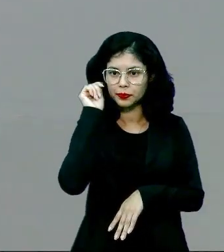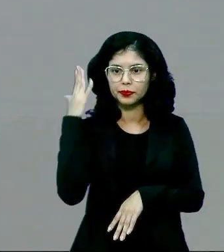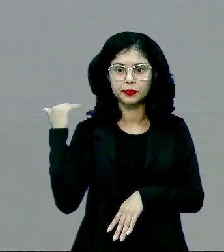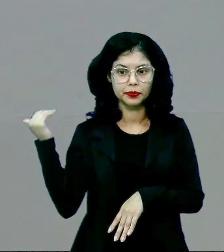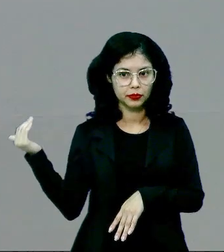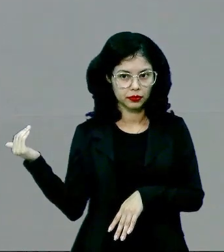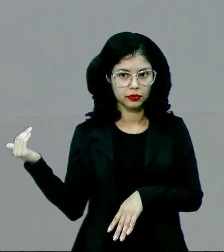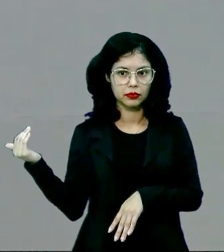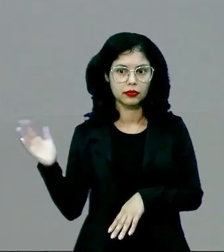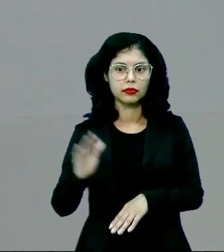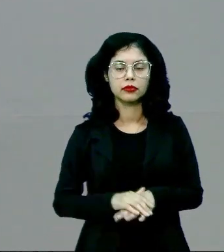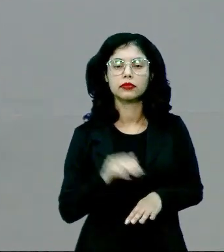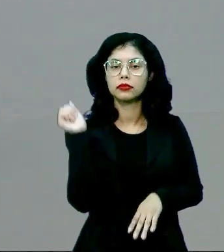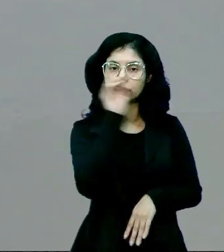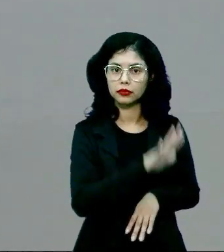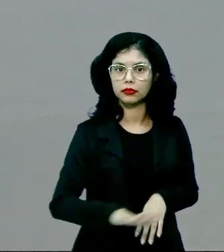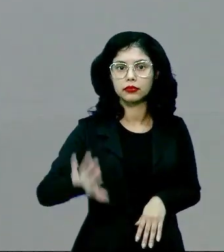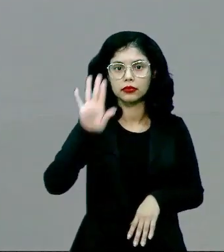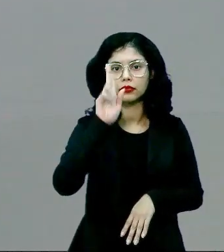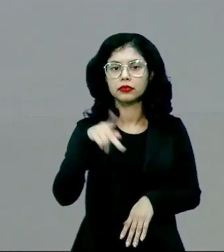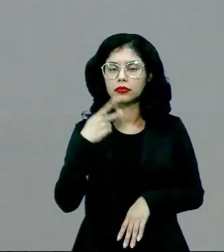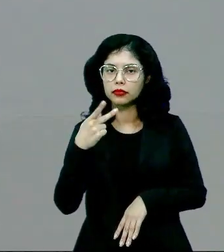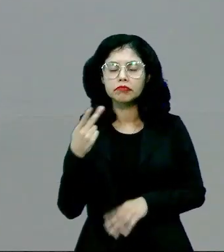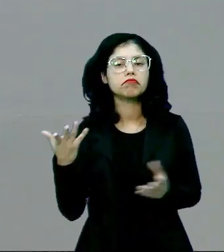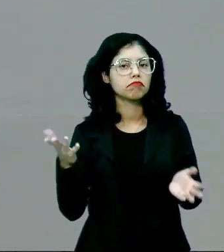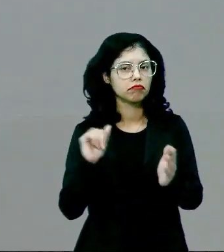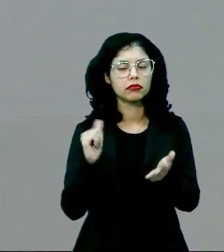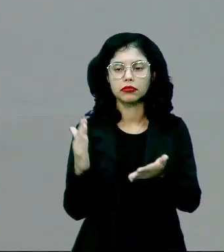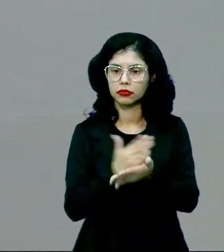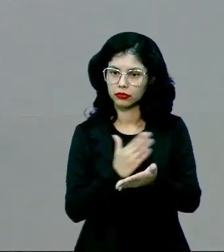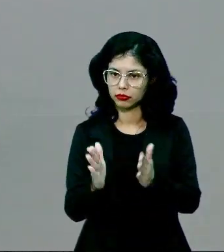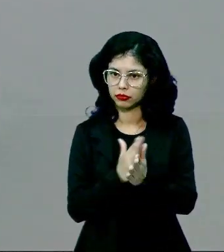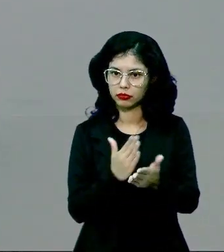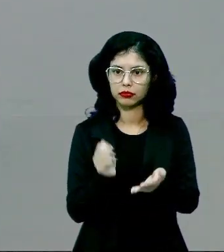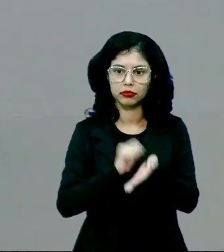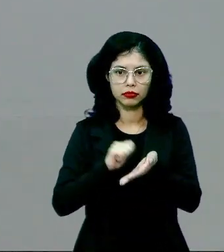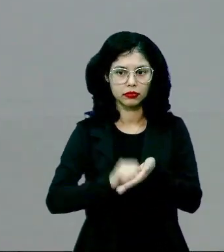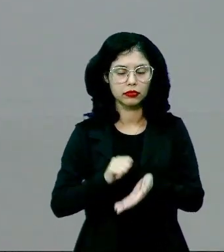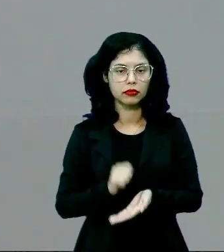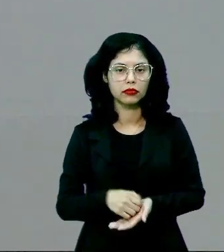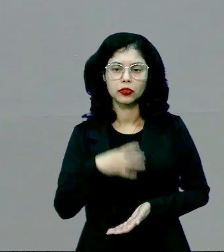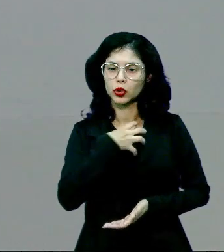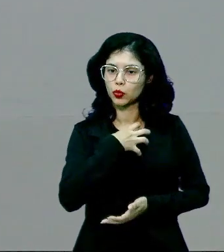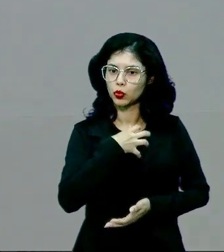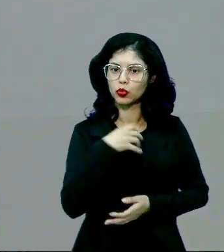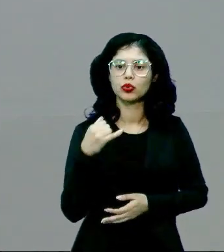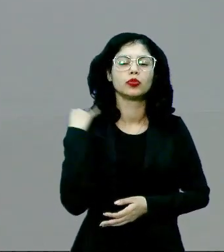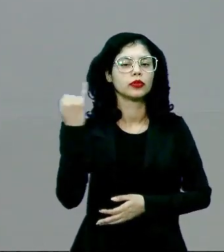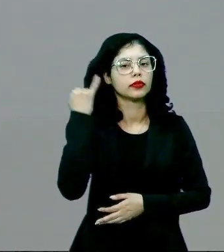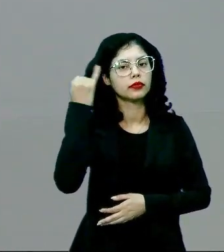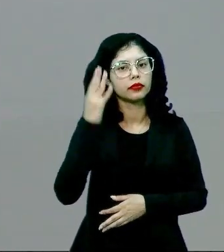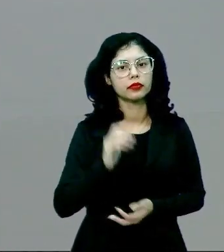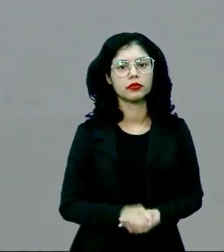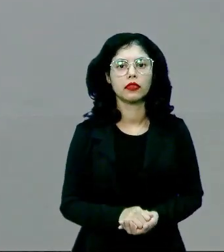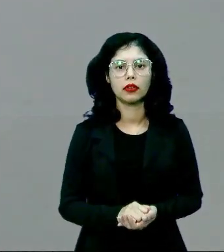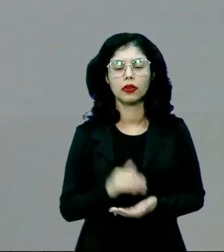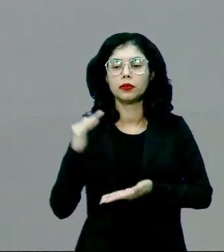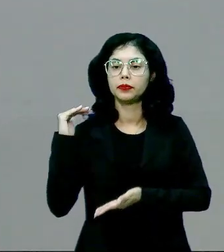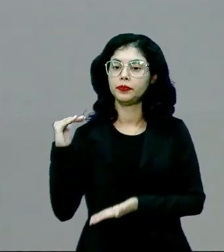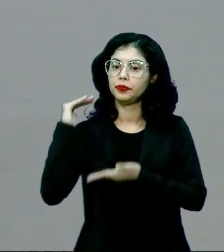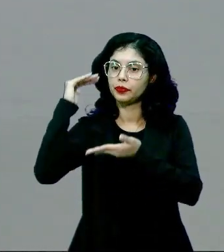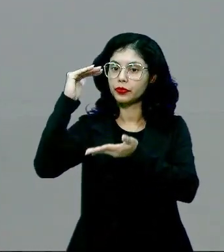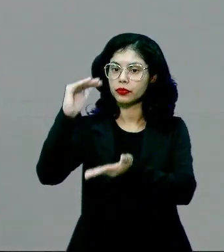né é geralmente fala das obras que ele escreveu os momentos mais importantes as